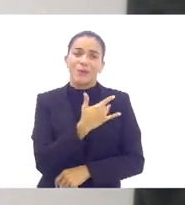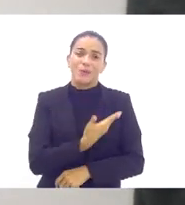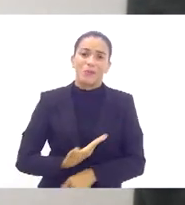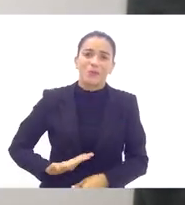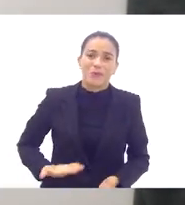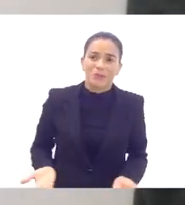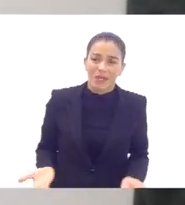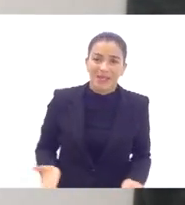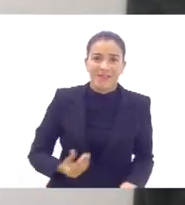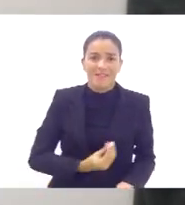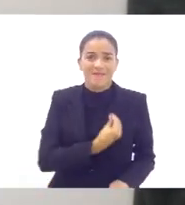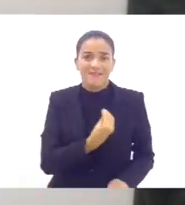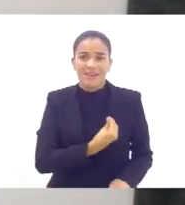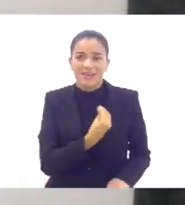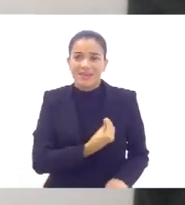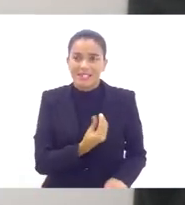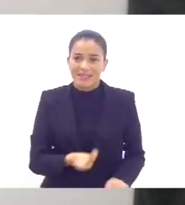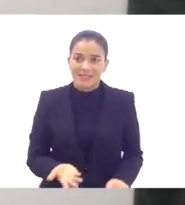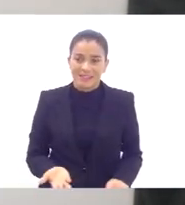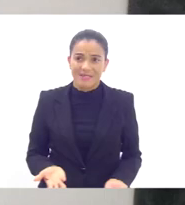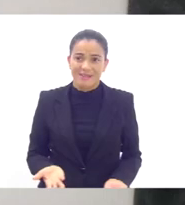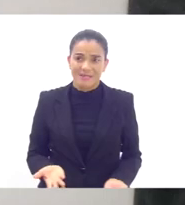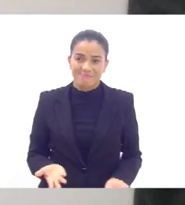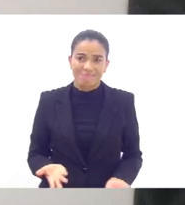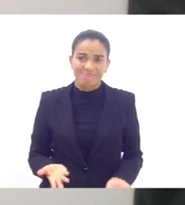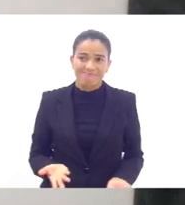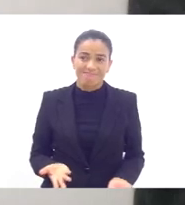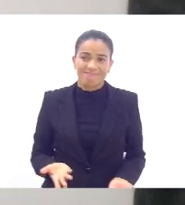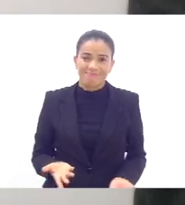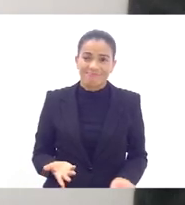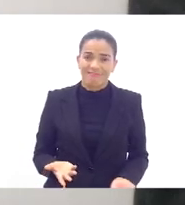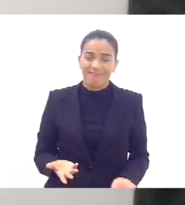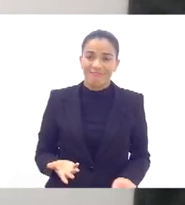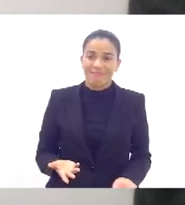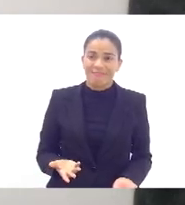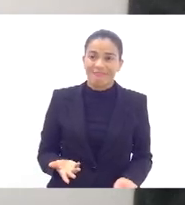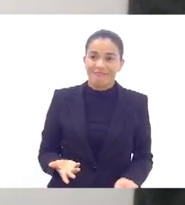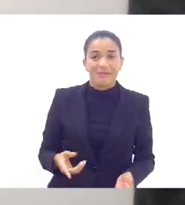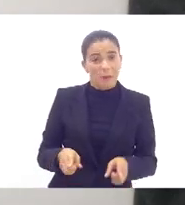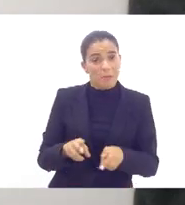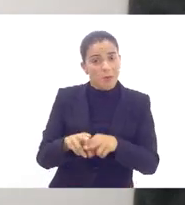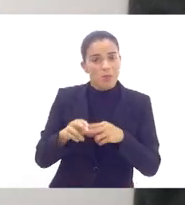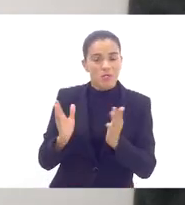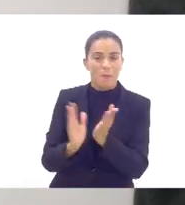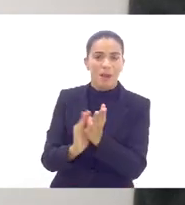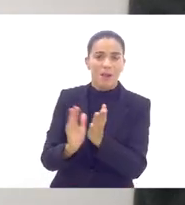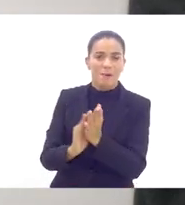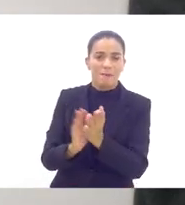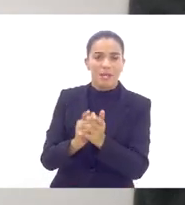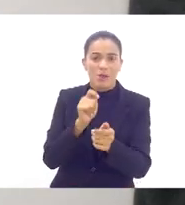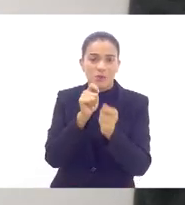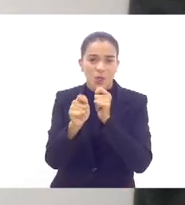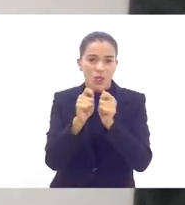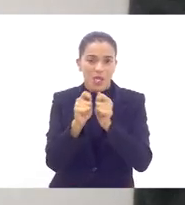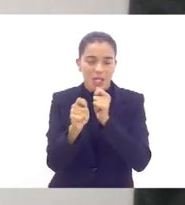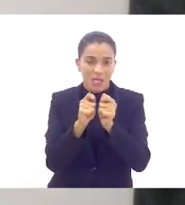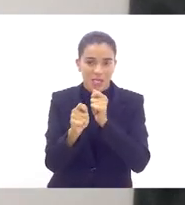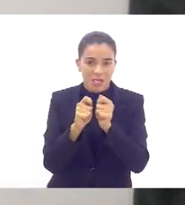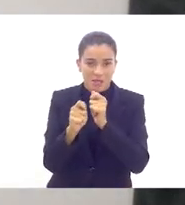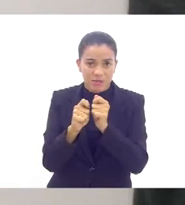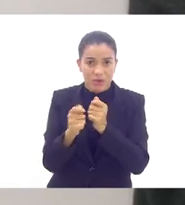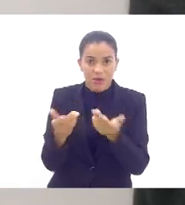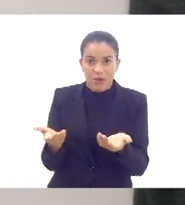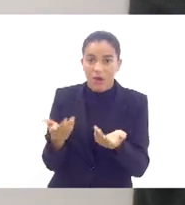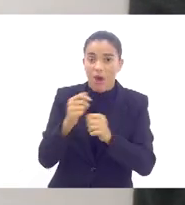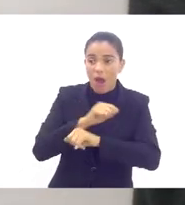então, de vida, e que está sendo... Por isso que eu paralisei tanto nosso jornalista. A gente tem que dar um amplo conhecimento